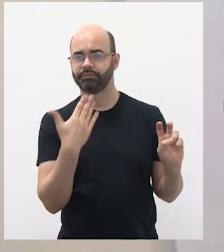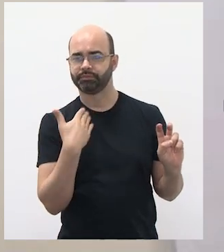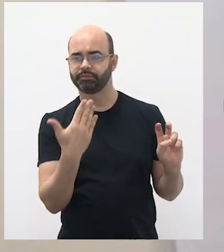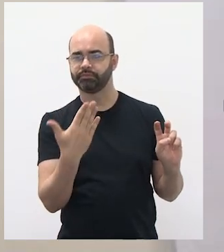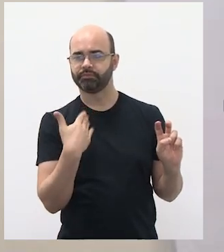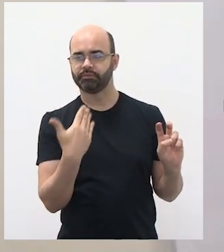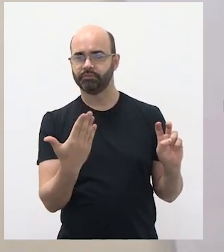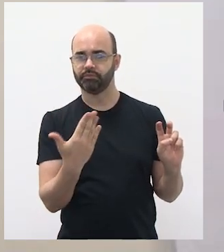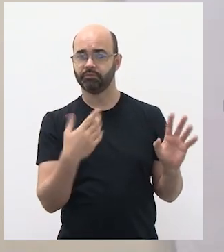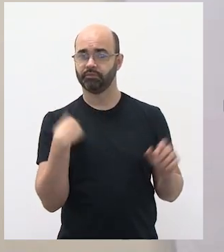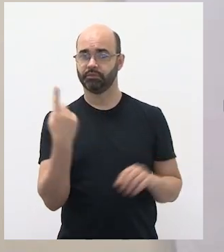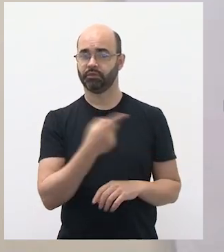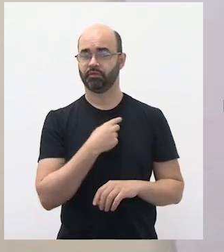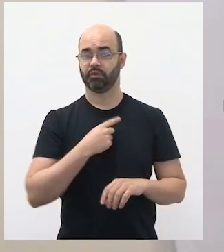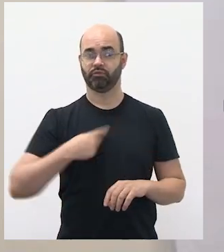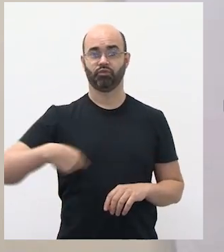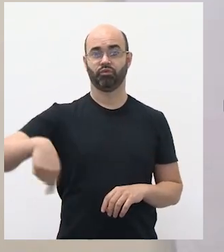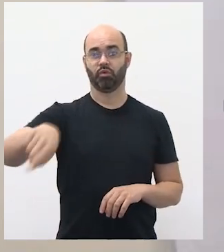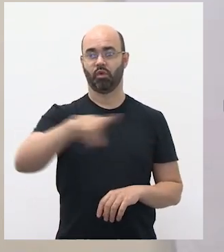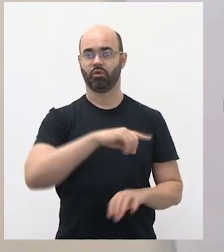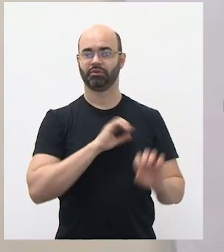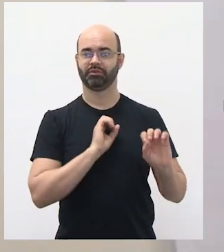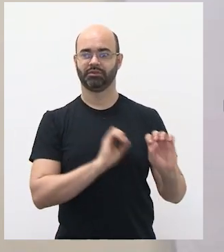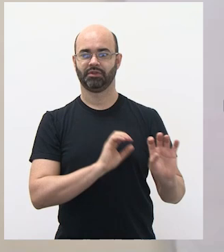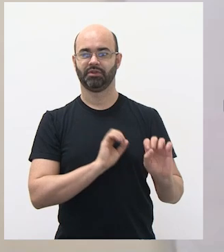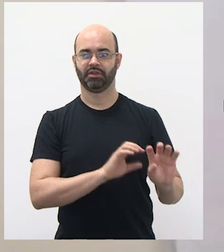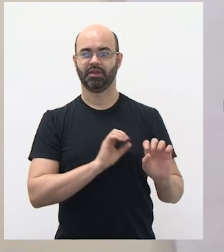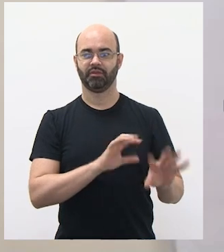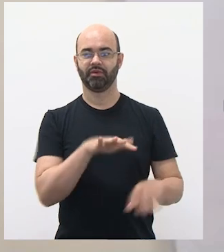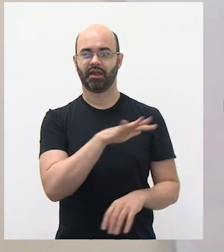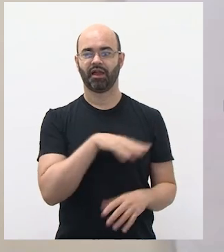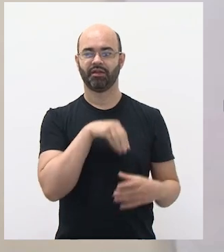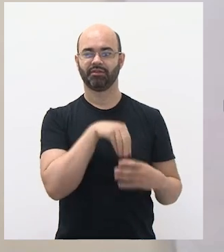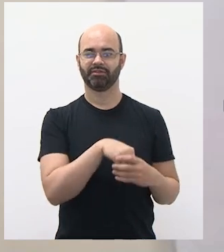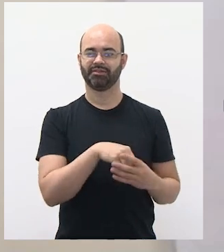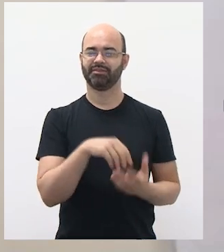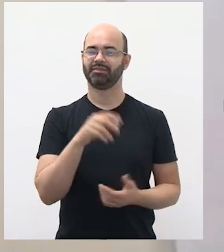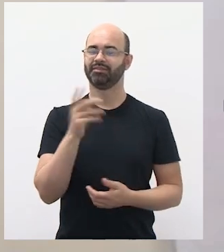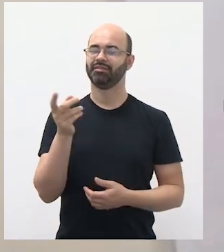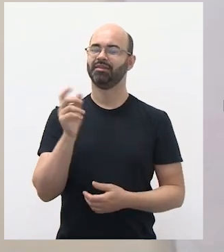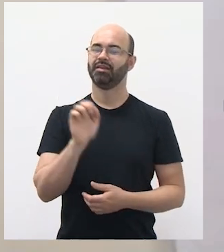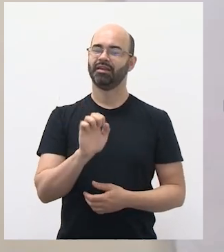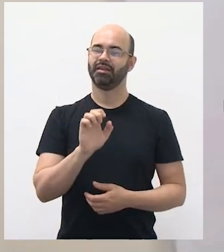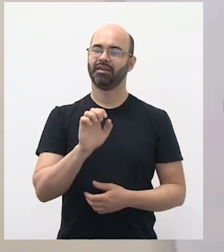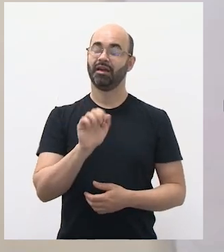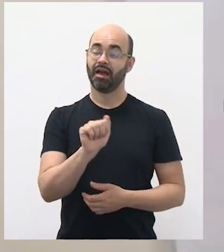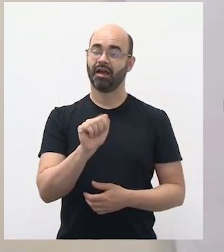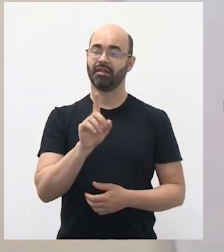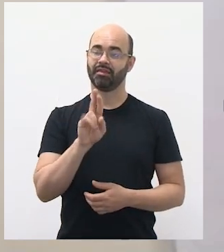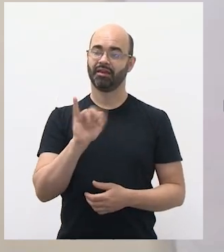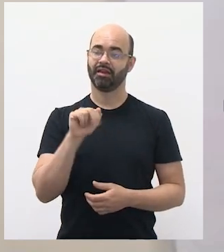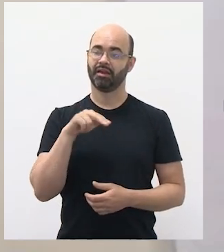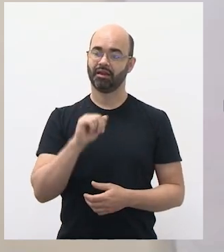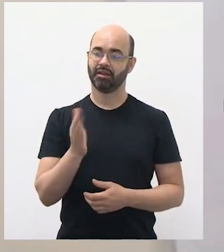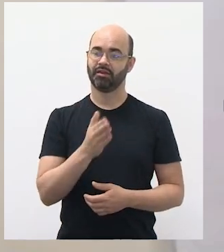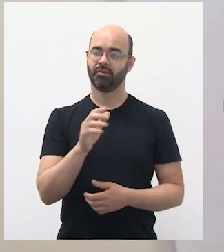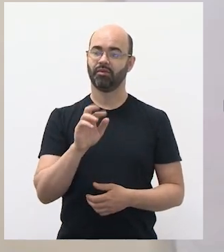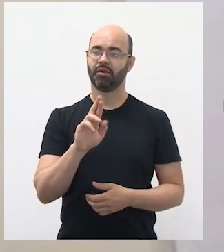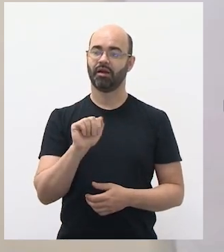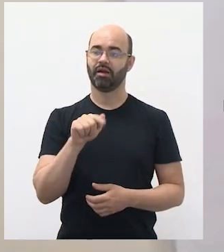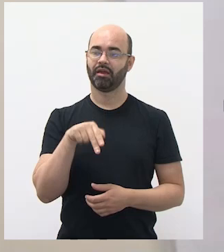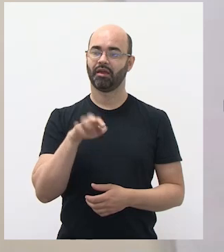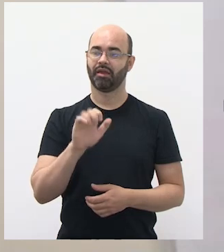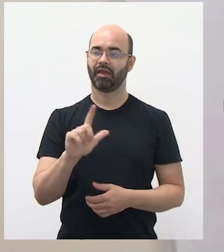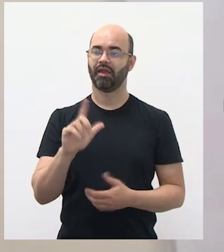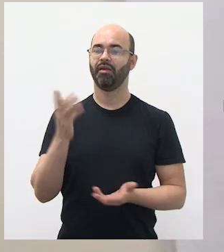todos educadores. Então, eu quero dar as boas-vindas a todos, a Adriano, a Raquel, que estão aqui, tá? Então,